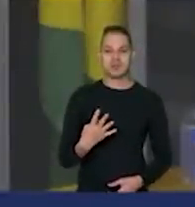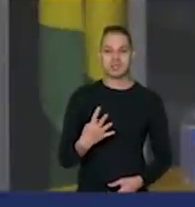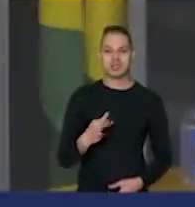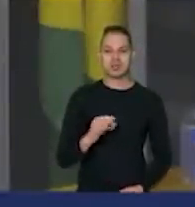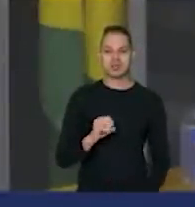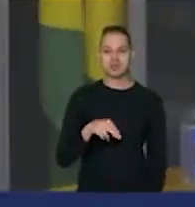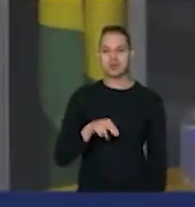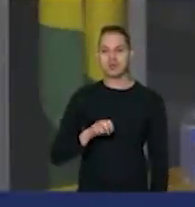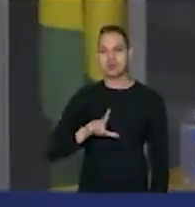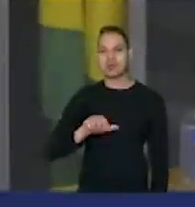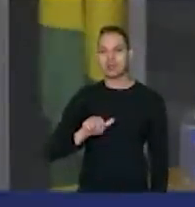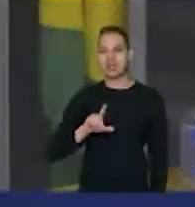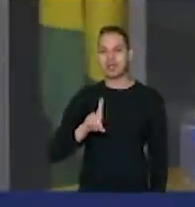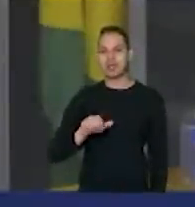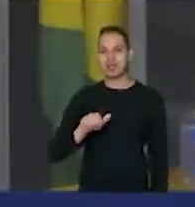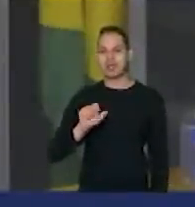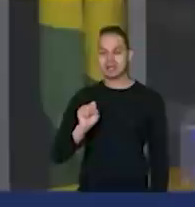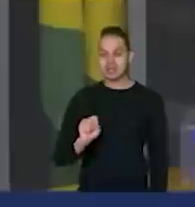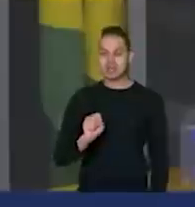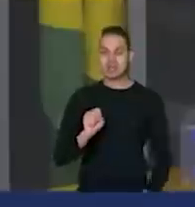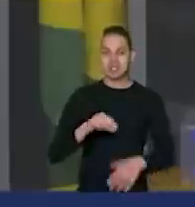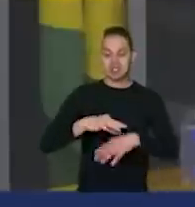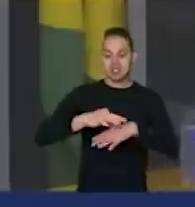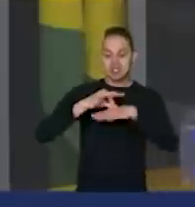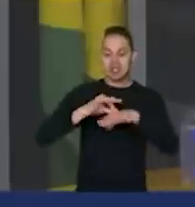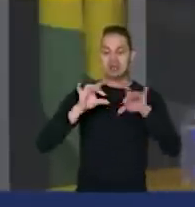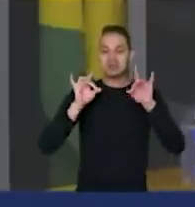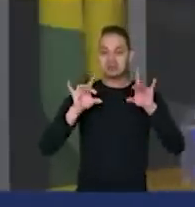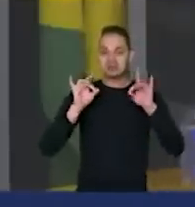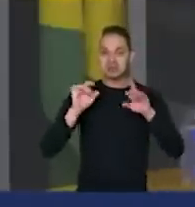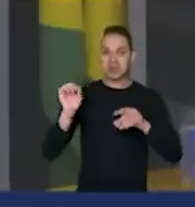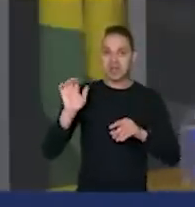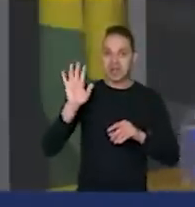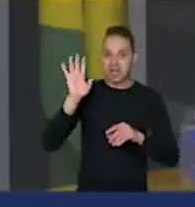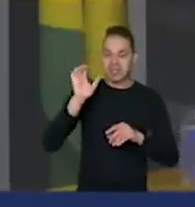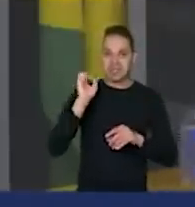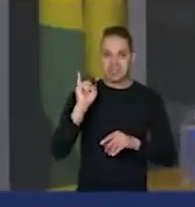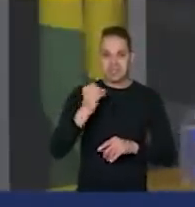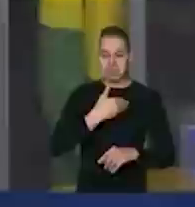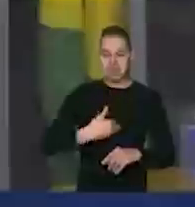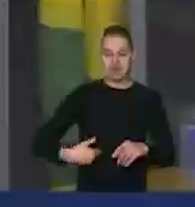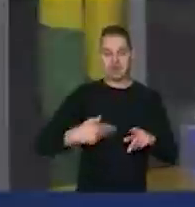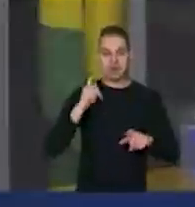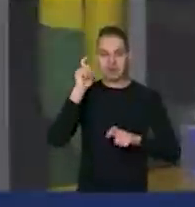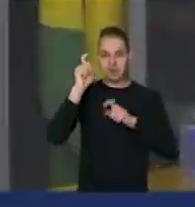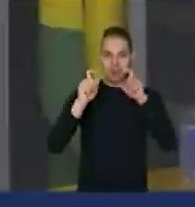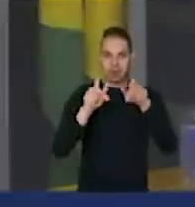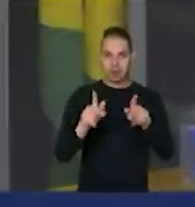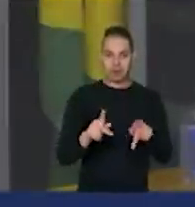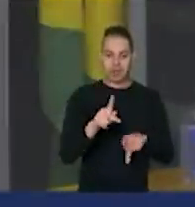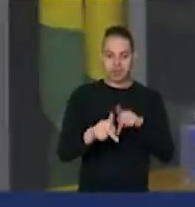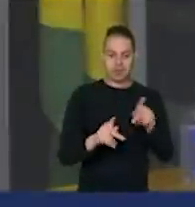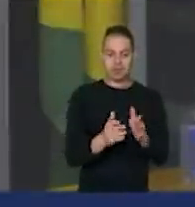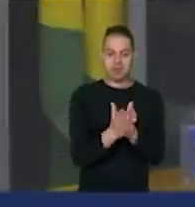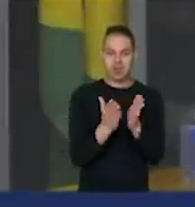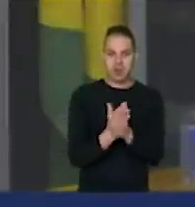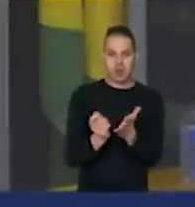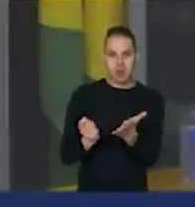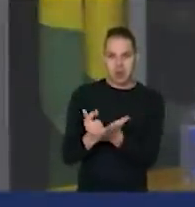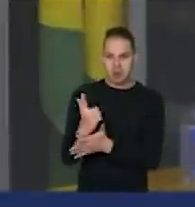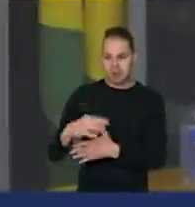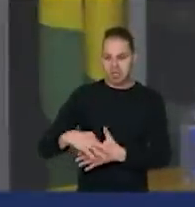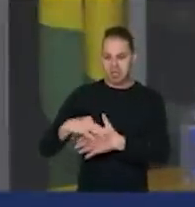toneladas de picanha. Se o governo de fato tivesse preocupado com a população mais pobre, não estava comprando picanha para a elite do funcionalismo